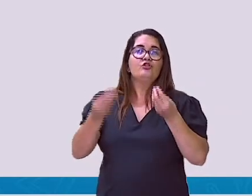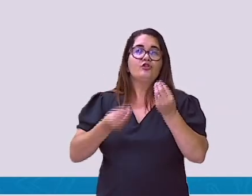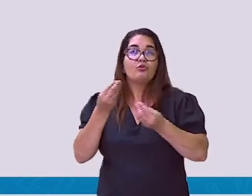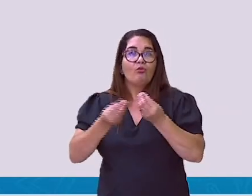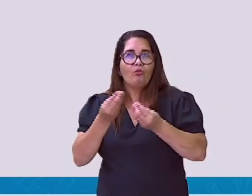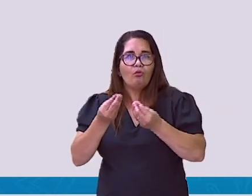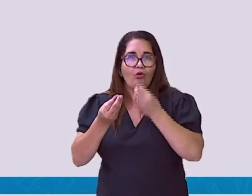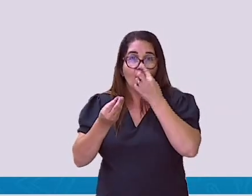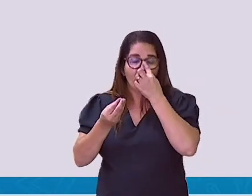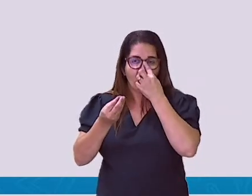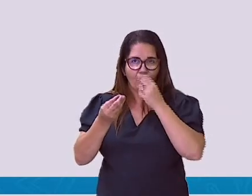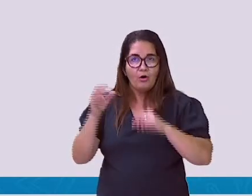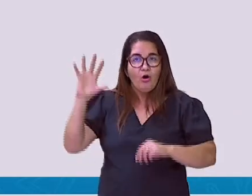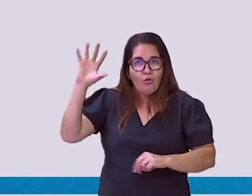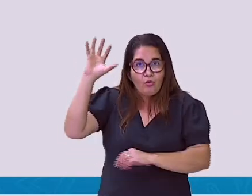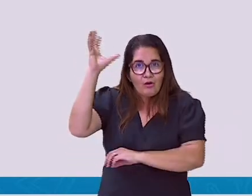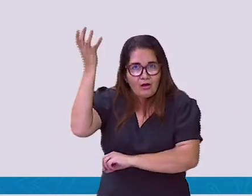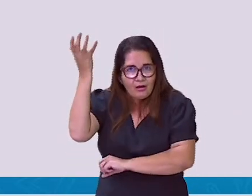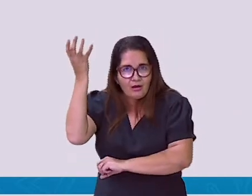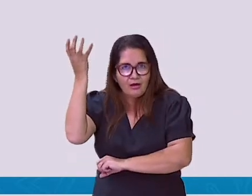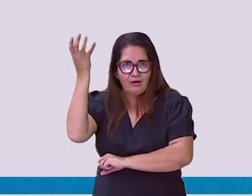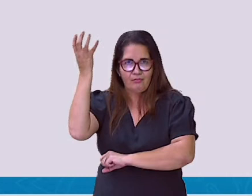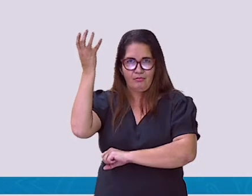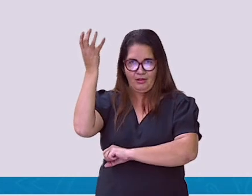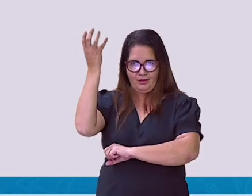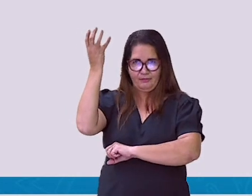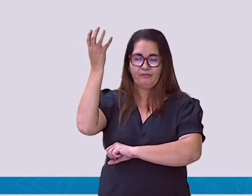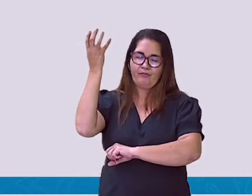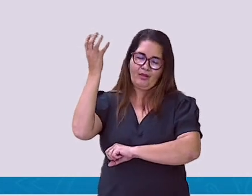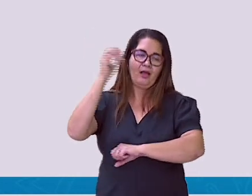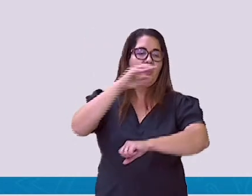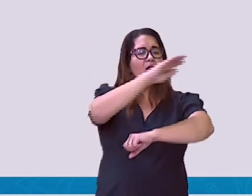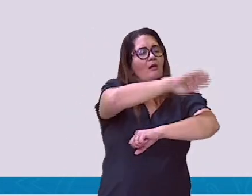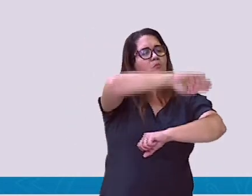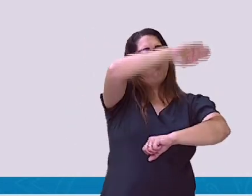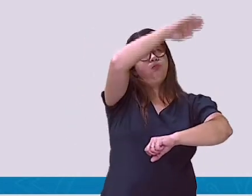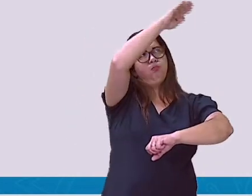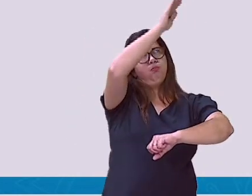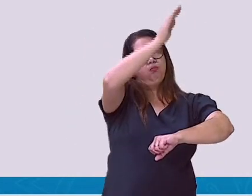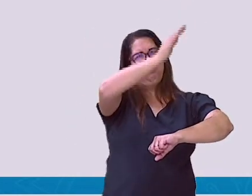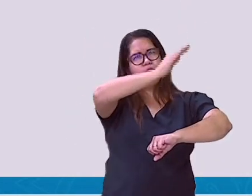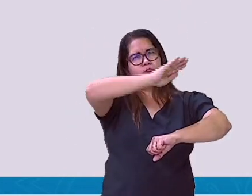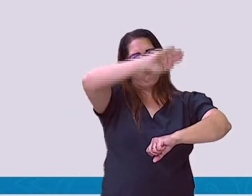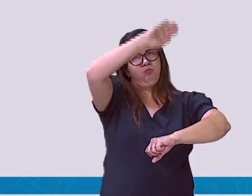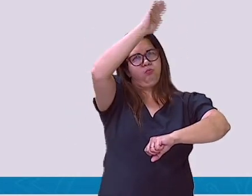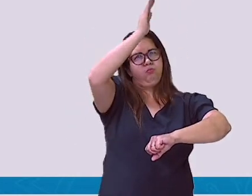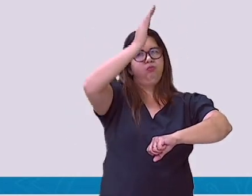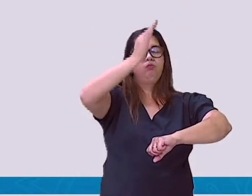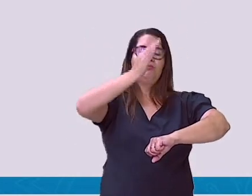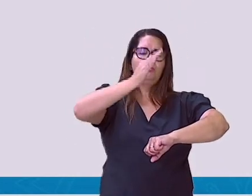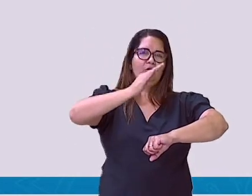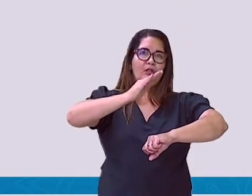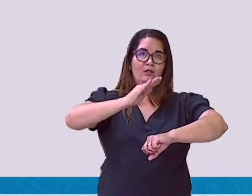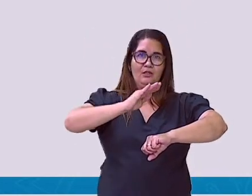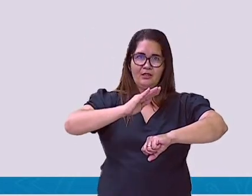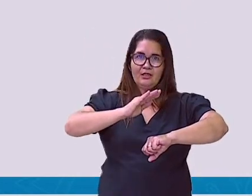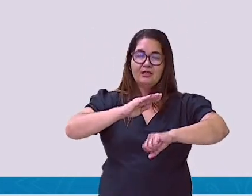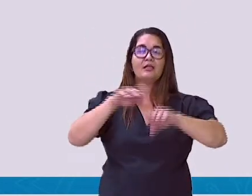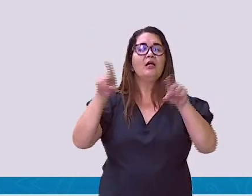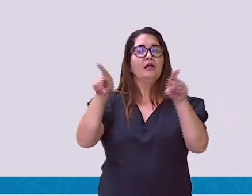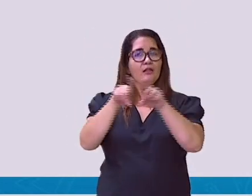né, que não dão condições para que você venha sobreviver, ou